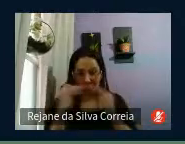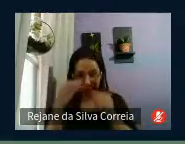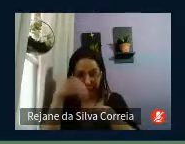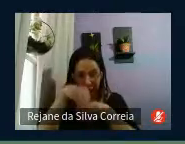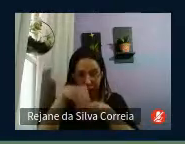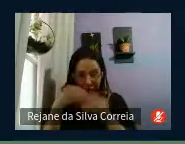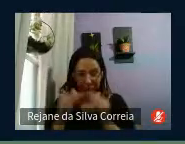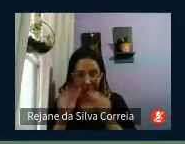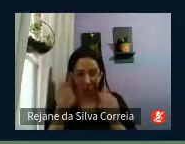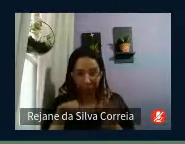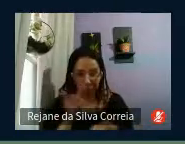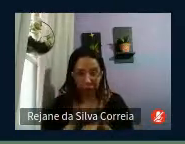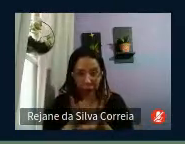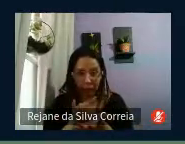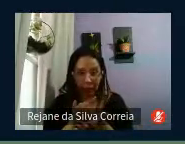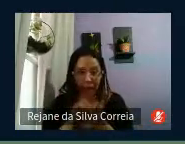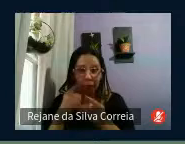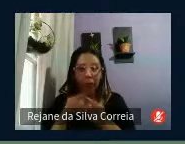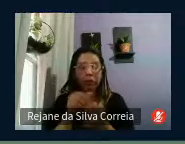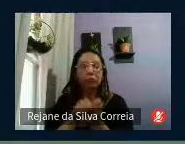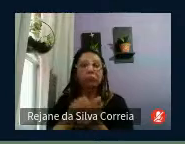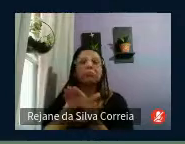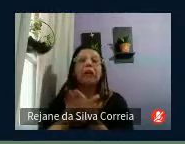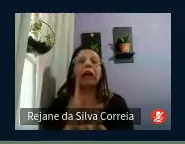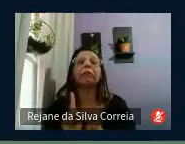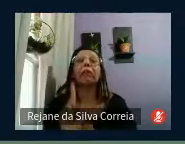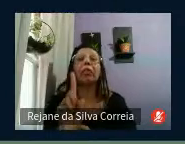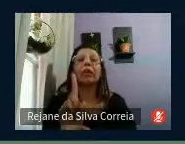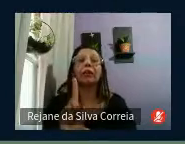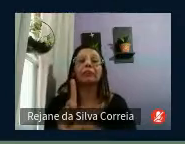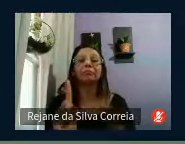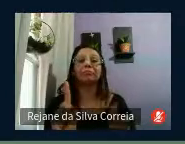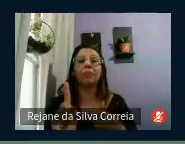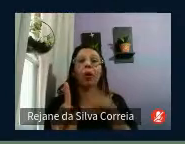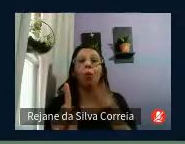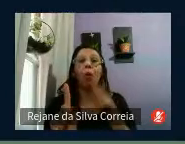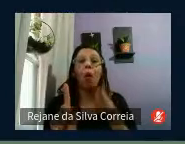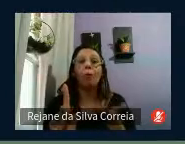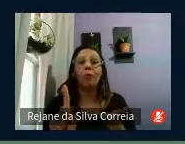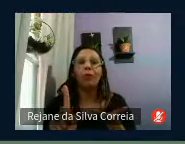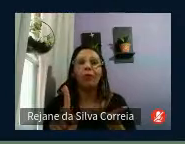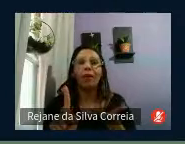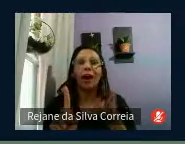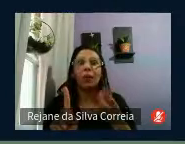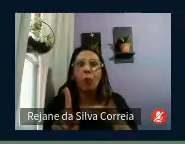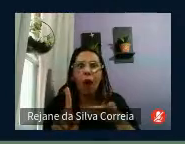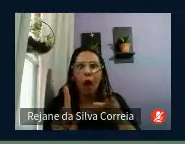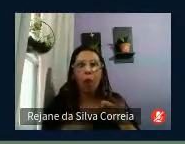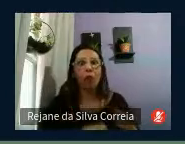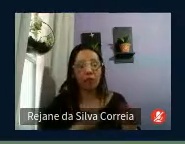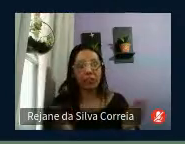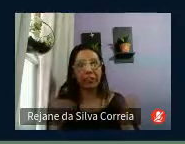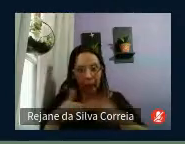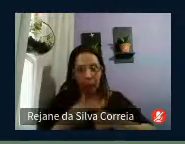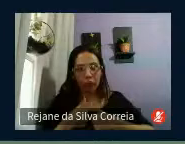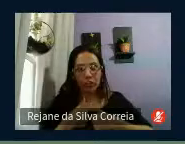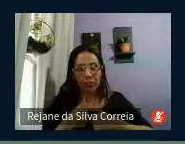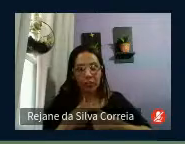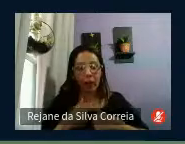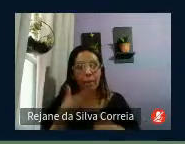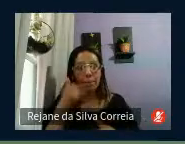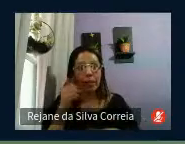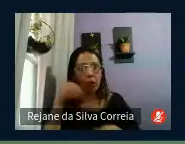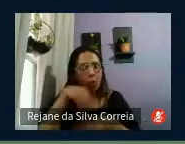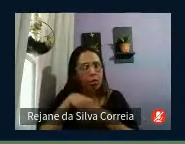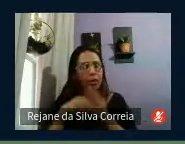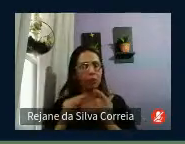produzir, porque se você sai, o mundo te engole. Da mesma forma que hoje, se você sai, né, você pensa algumas vezes antes de